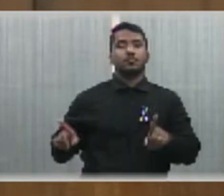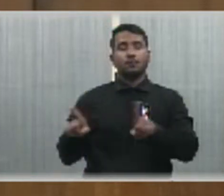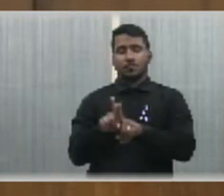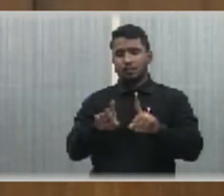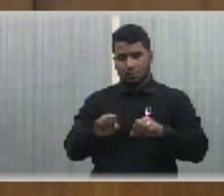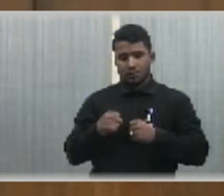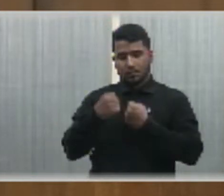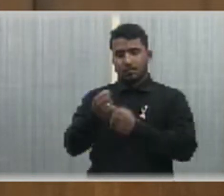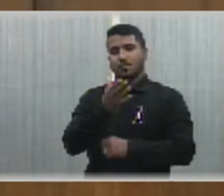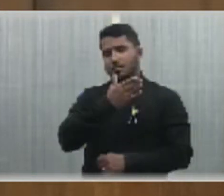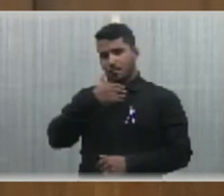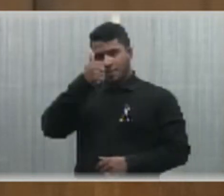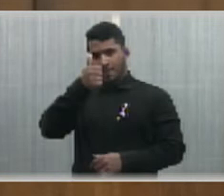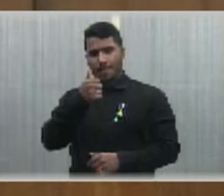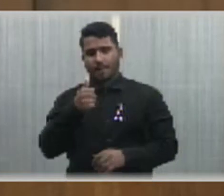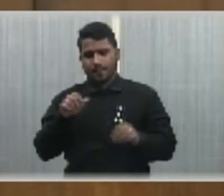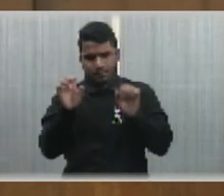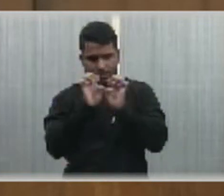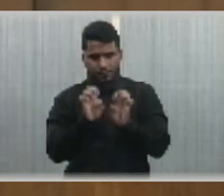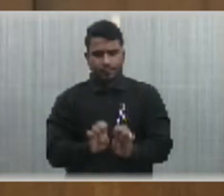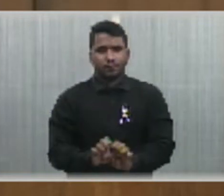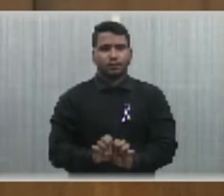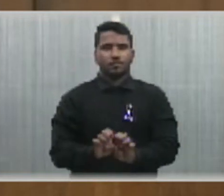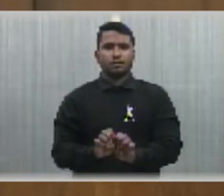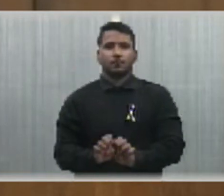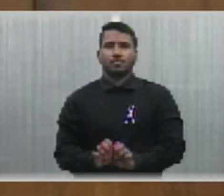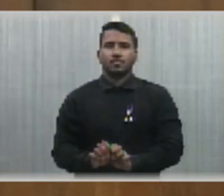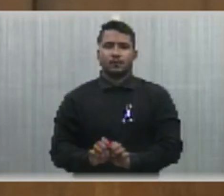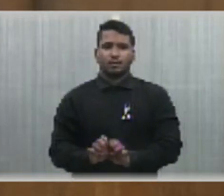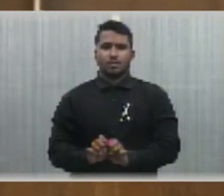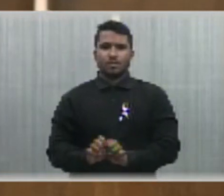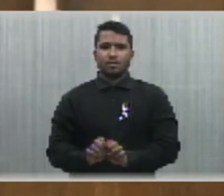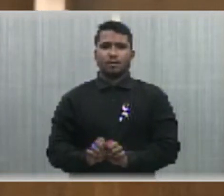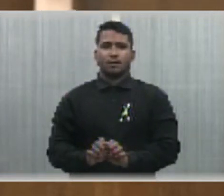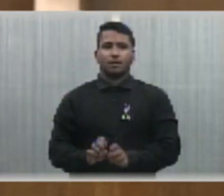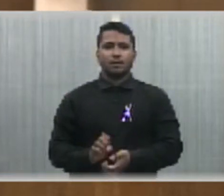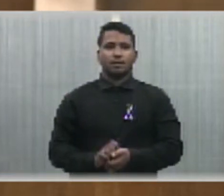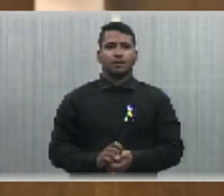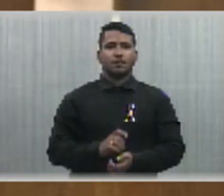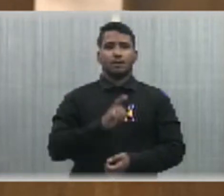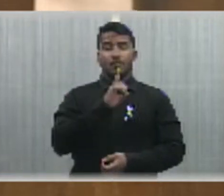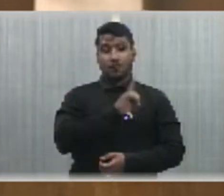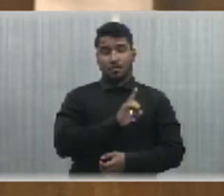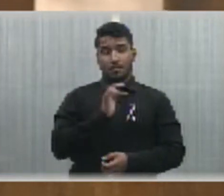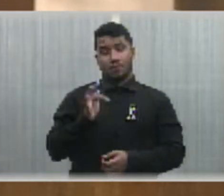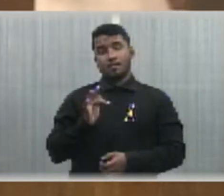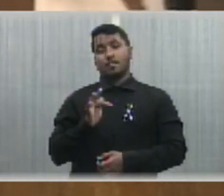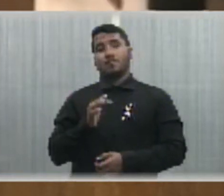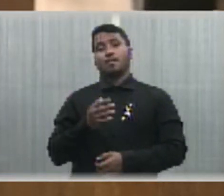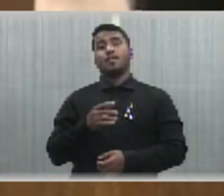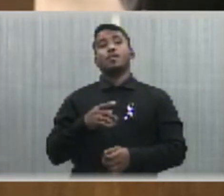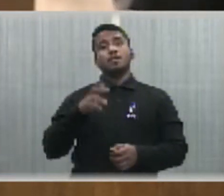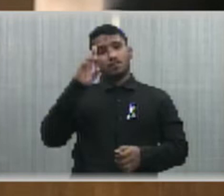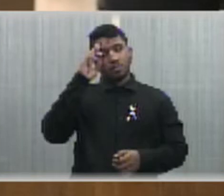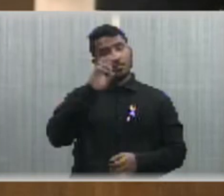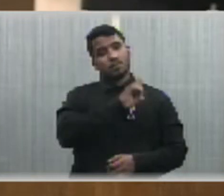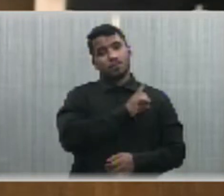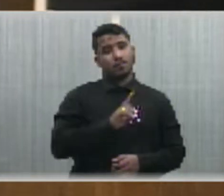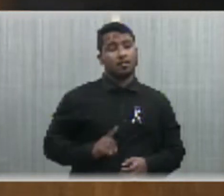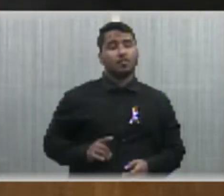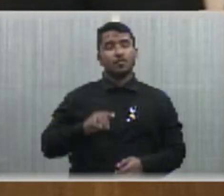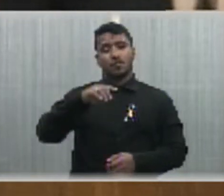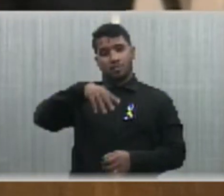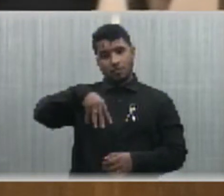defendeu melhorias na estrutura da Defensoria Pública. O senhor deputado Marden Menezes